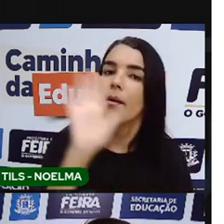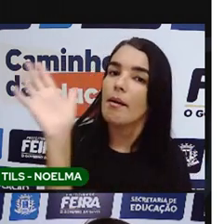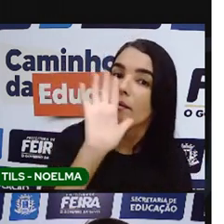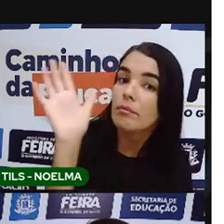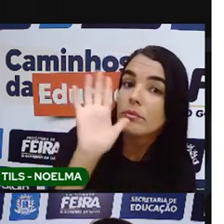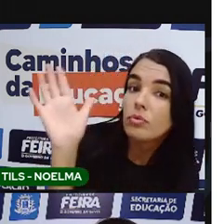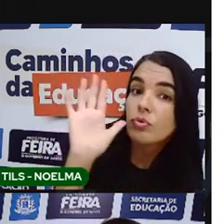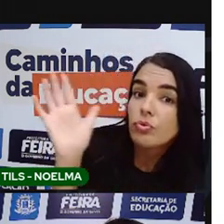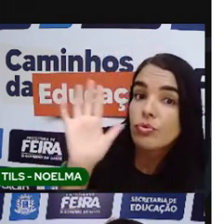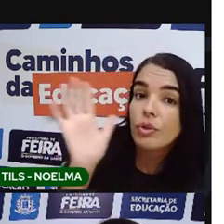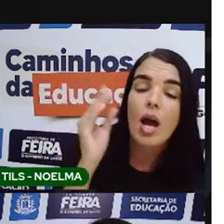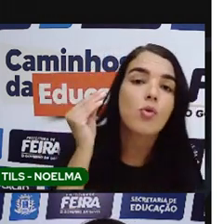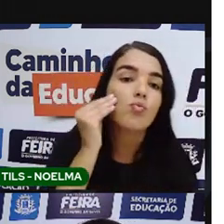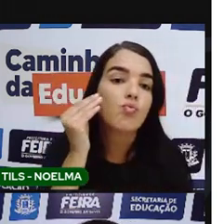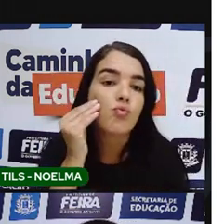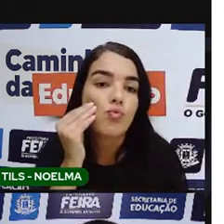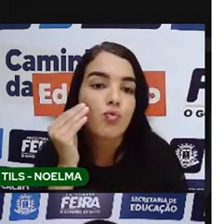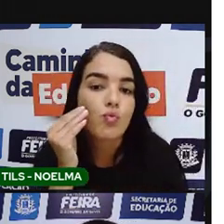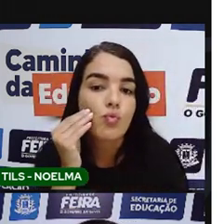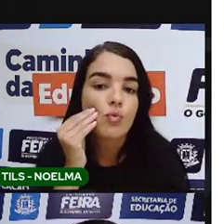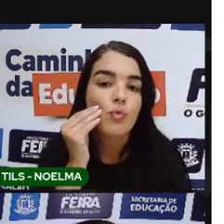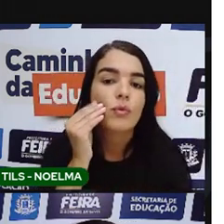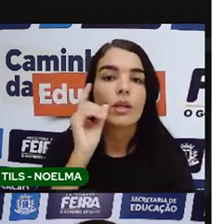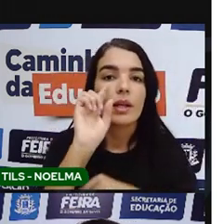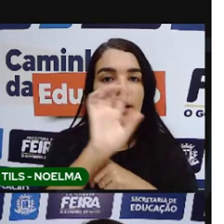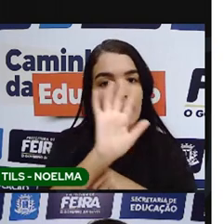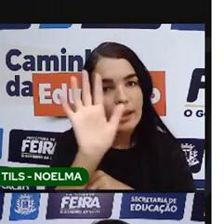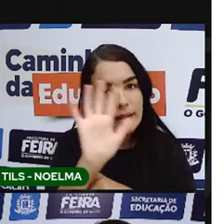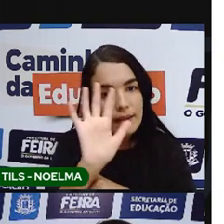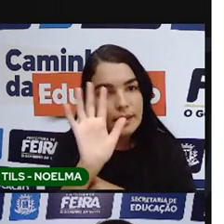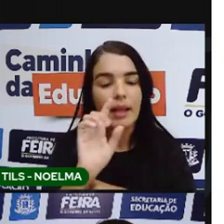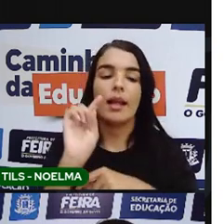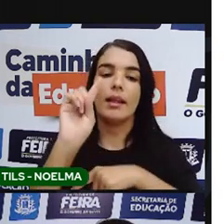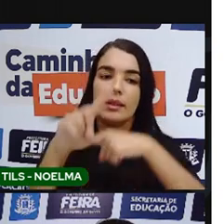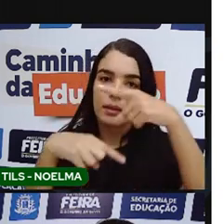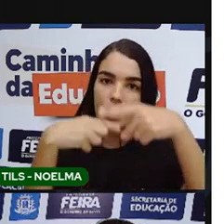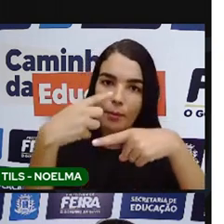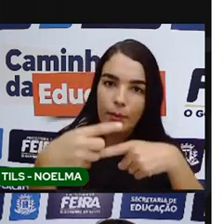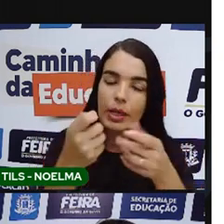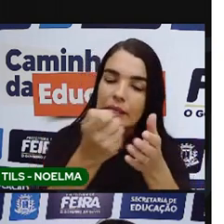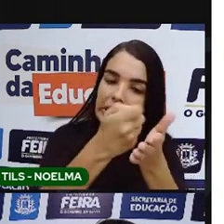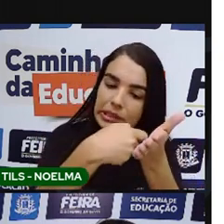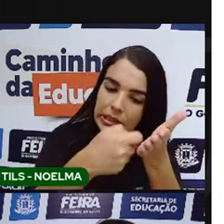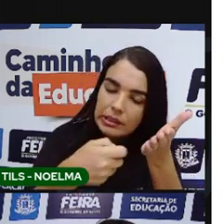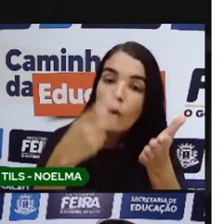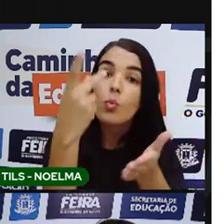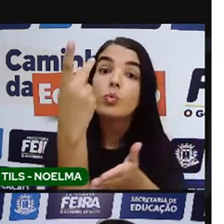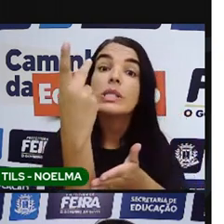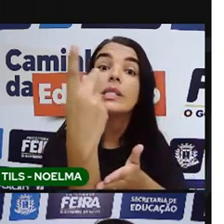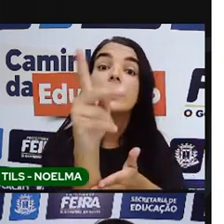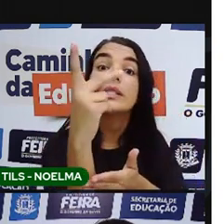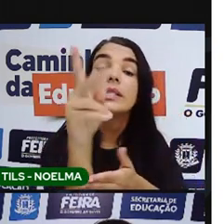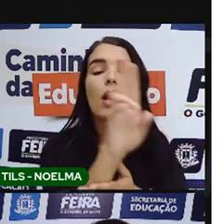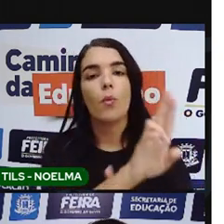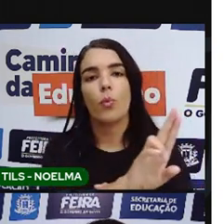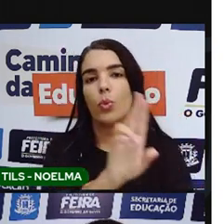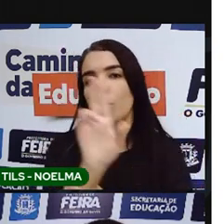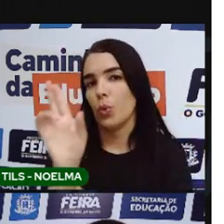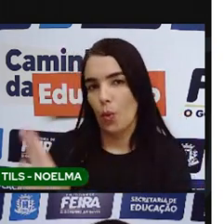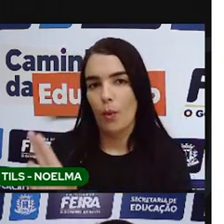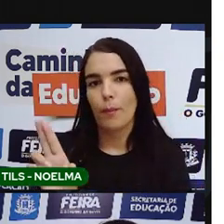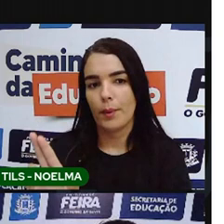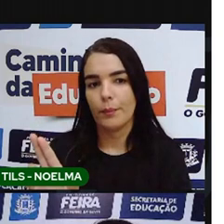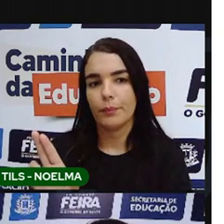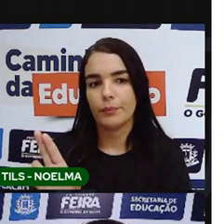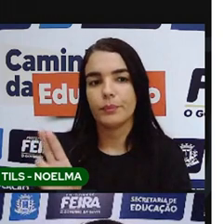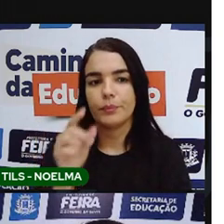despedida né muitos beijinhos até mais e embaixo de tudo aí no final